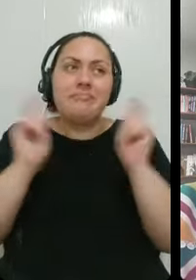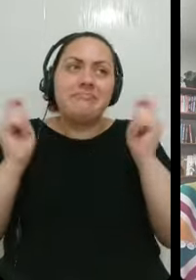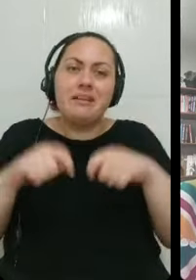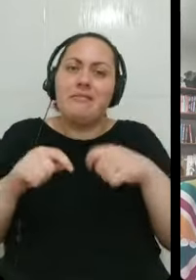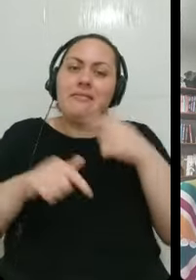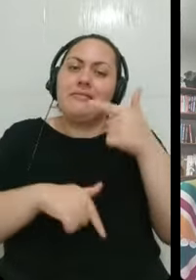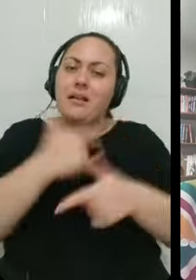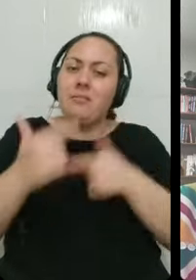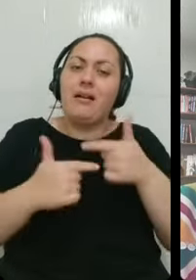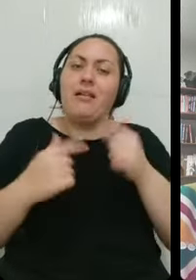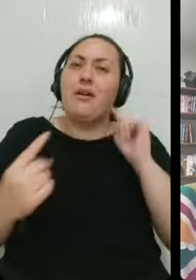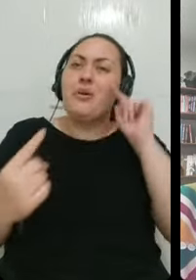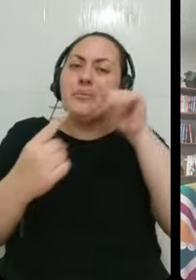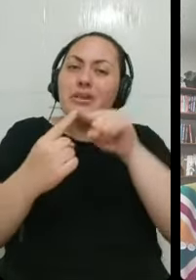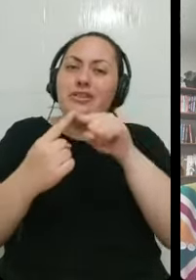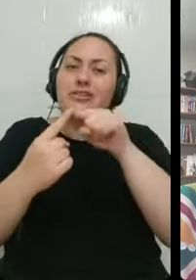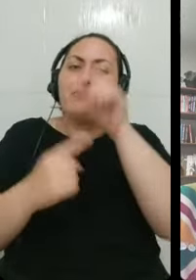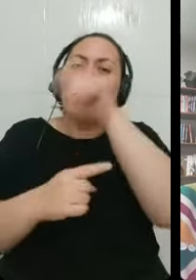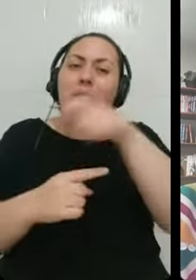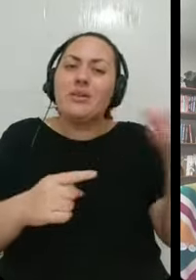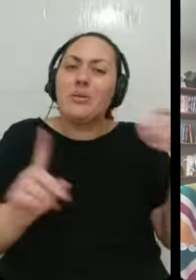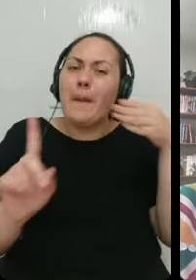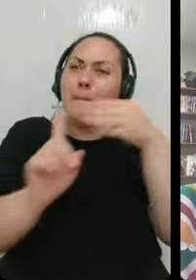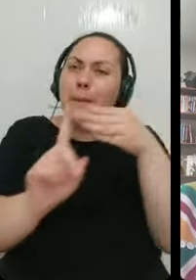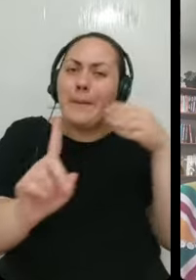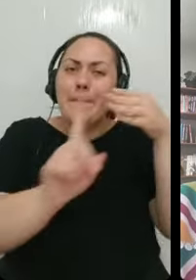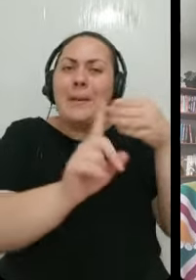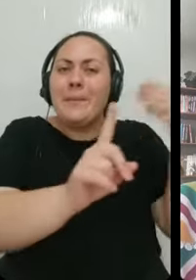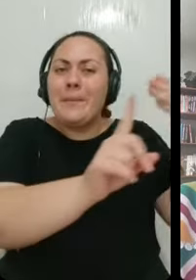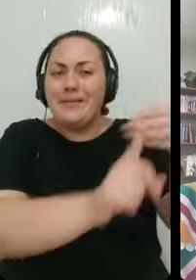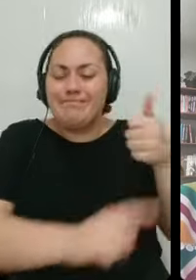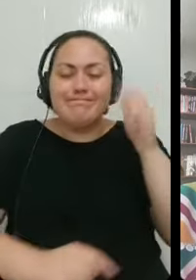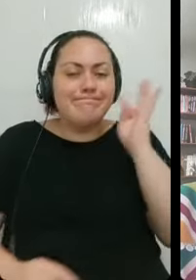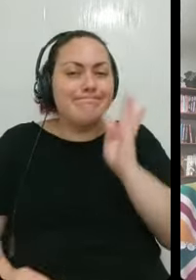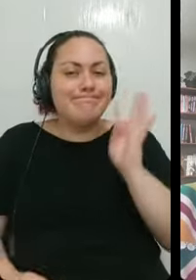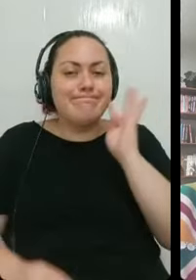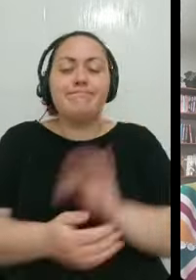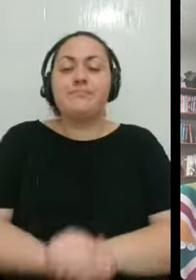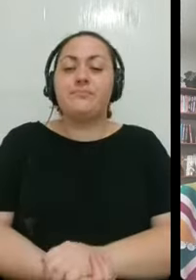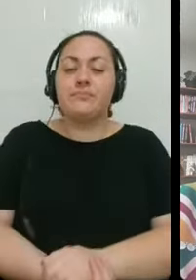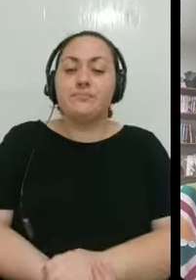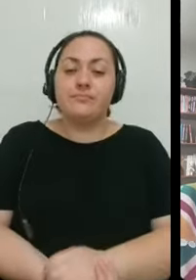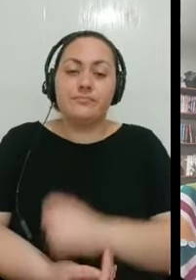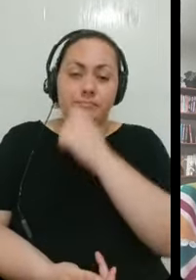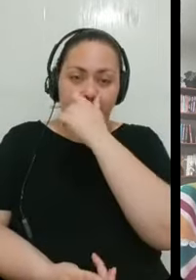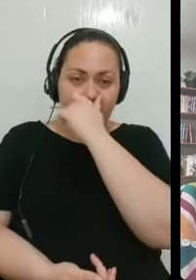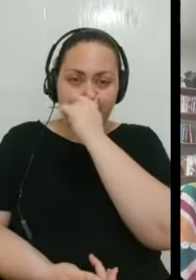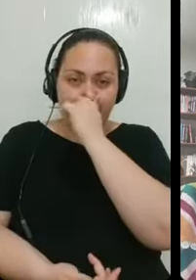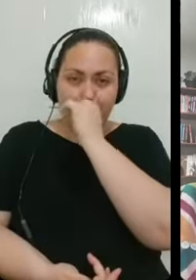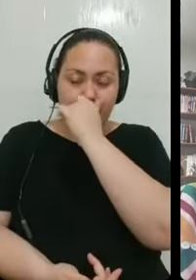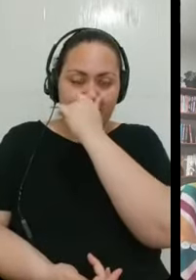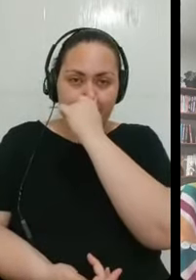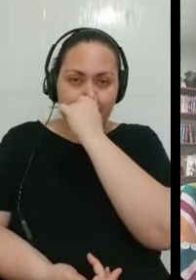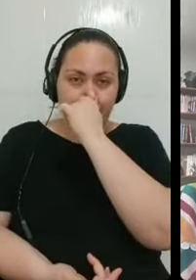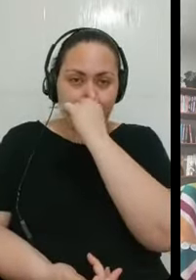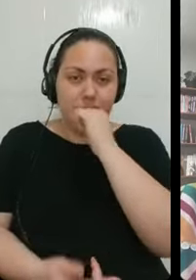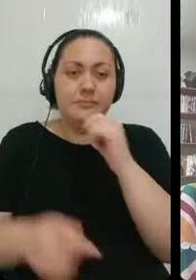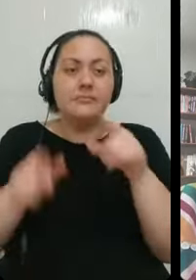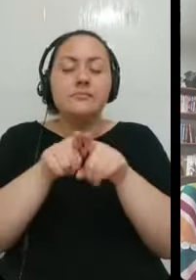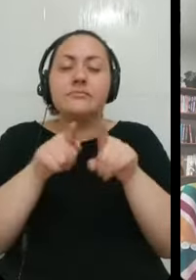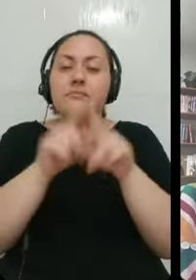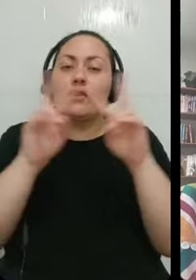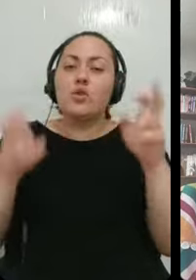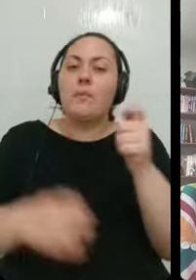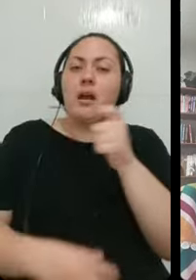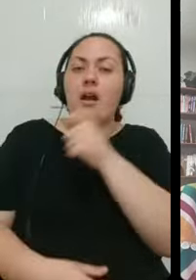e atingir, né, as pessoas, né? E em relação aos alunos, esse compartilhamento, né,